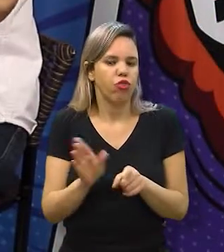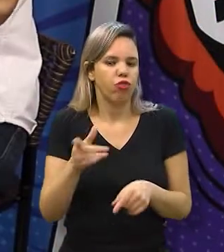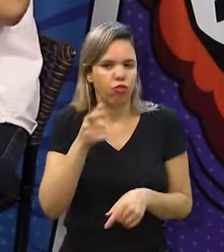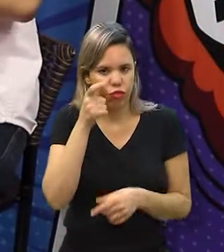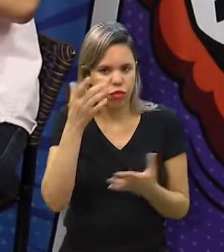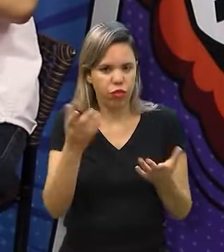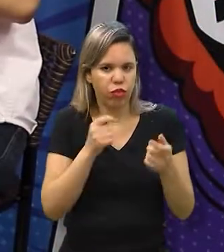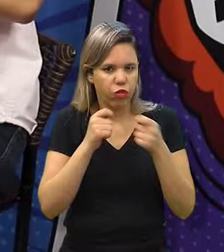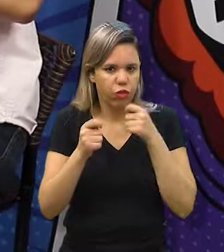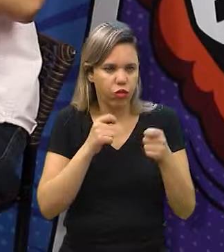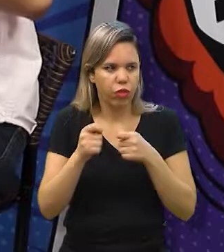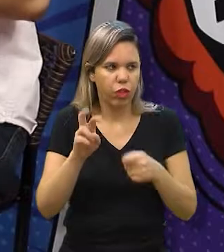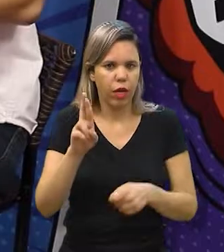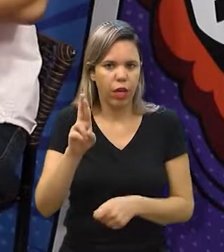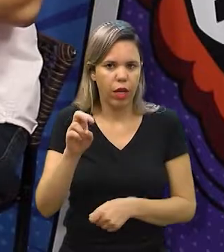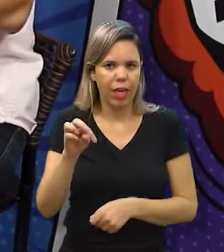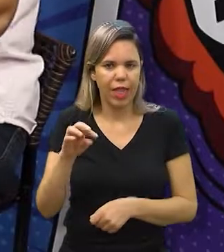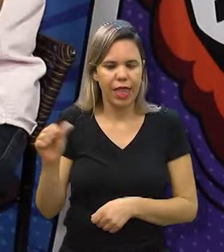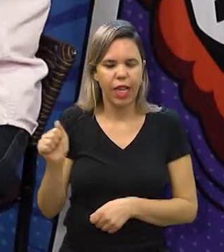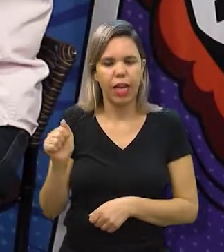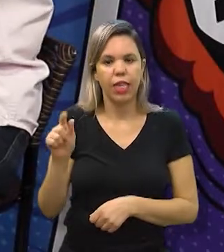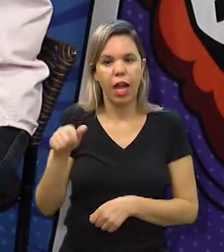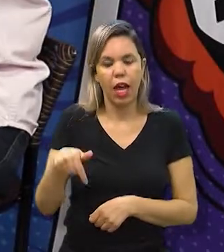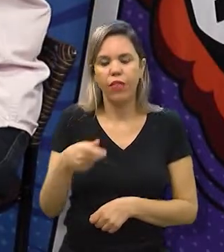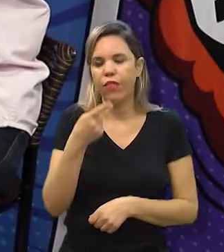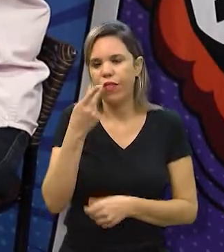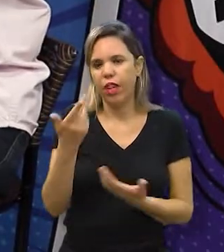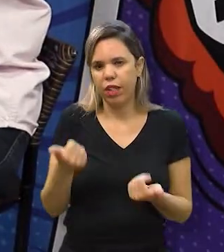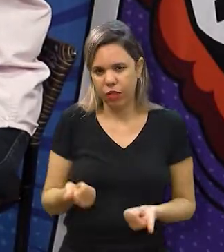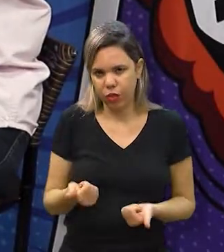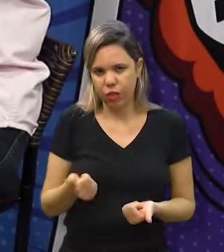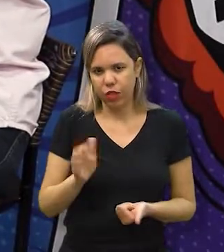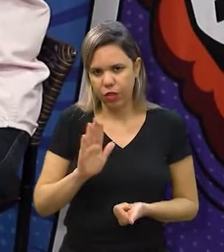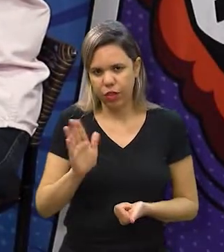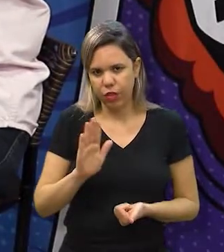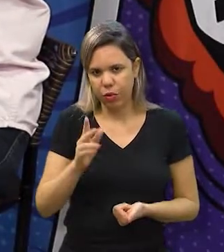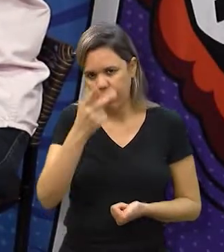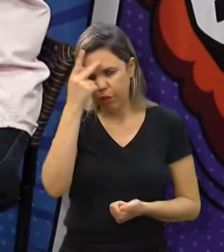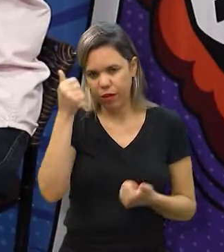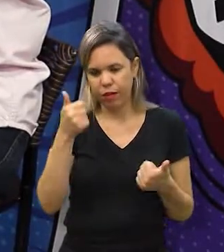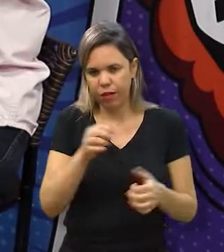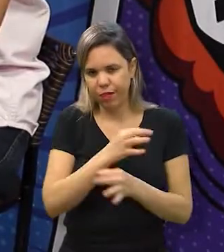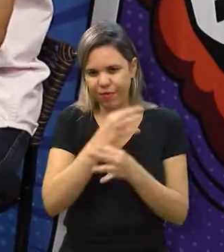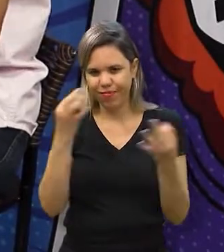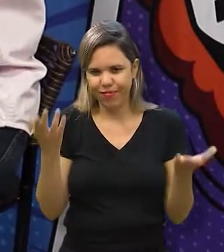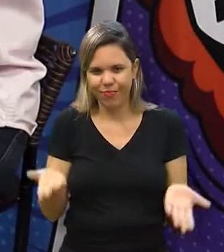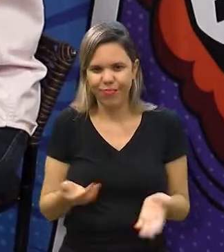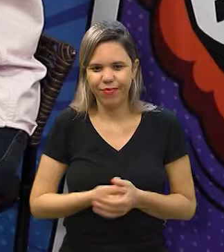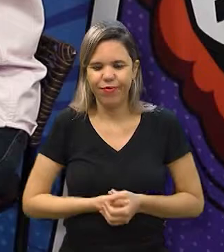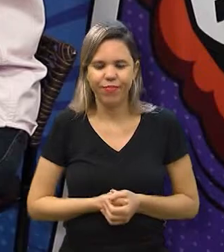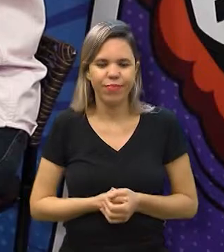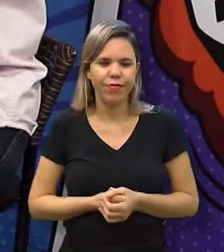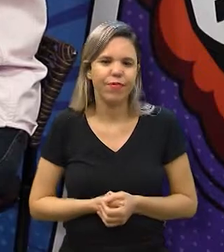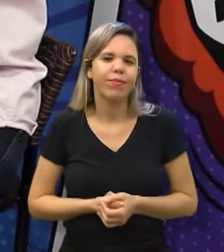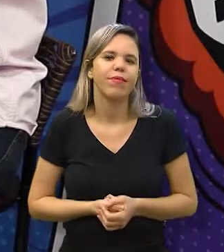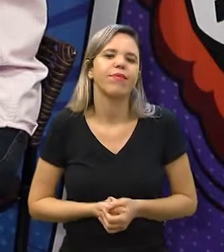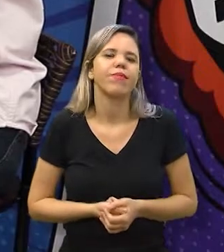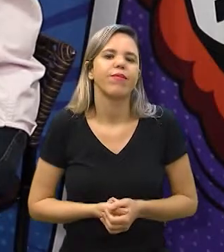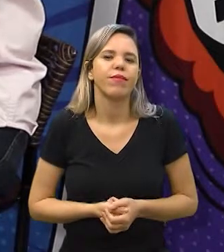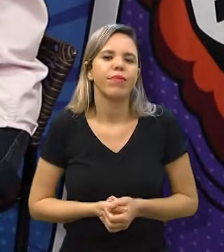entrevistada já está aqui comigo, é a Renata. Tudo bem, Renata? Oi, gente, tudo